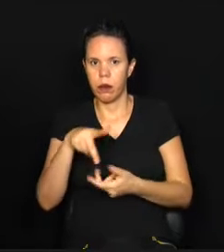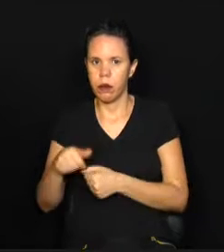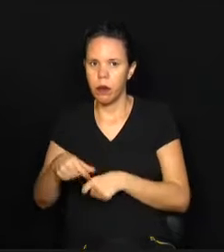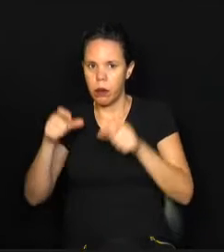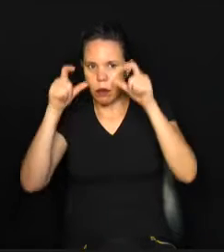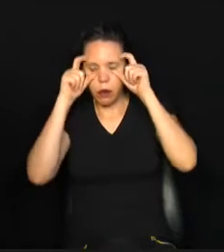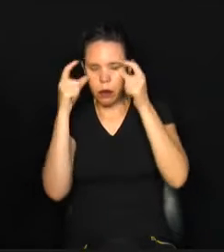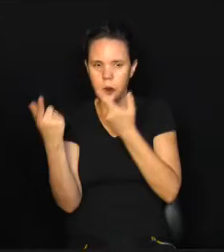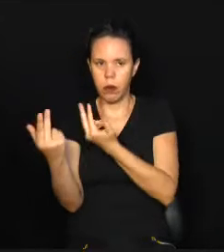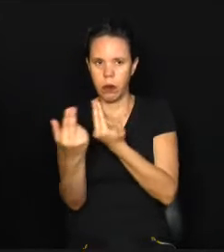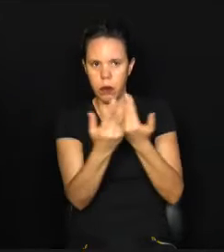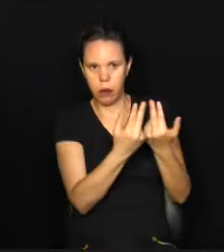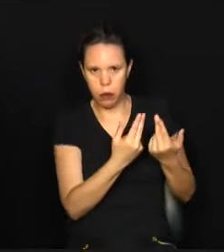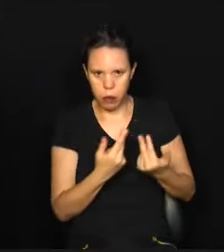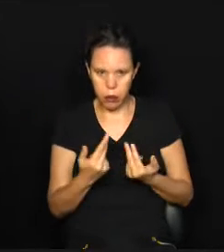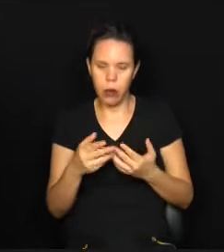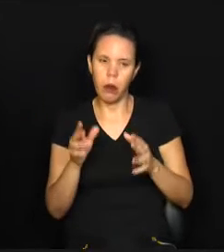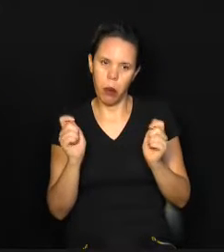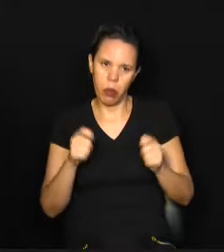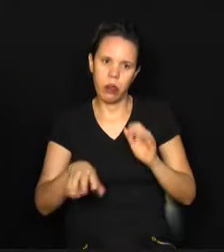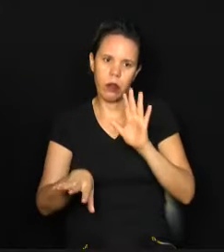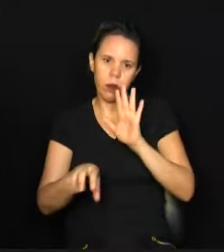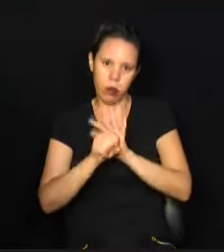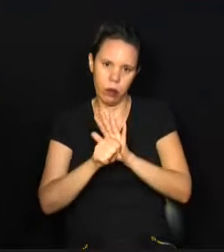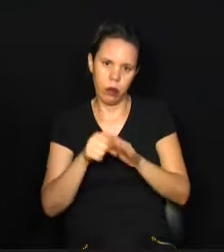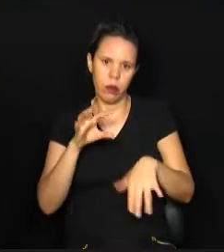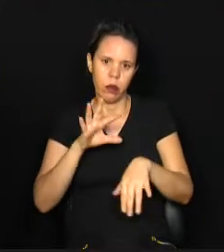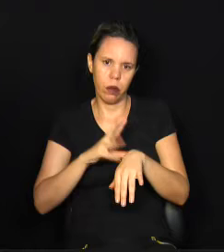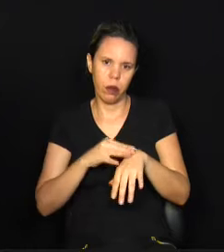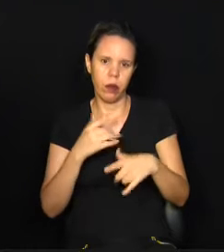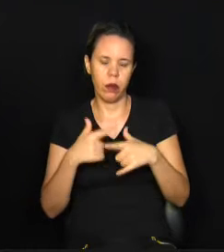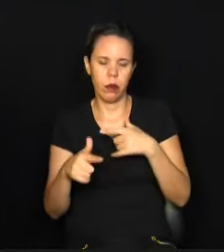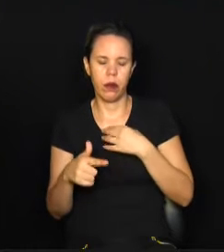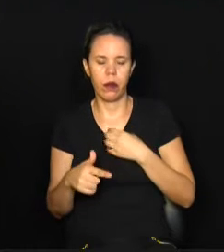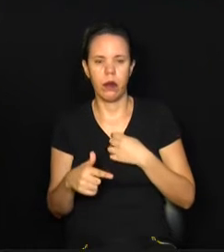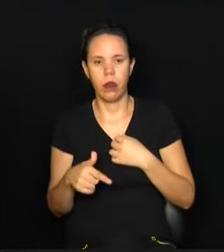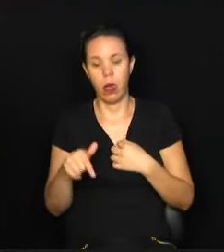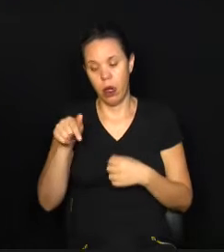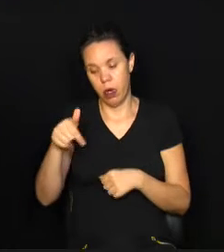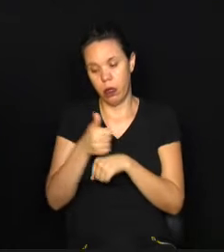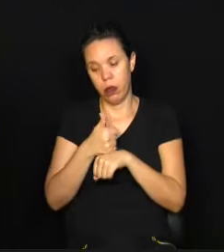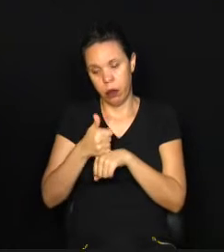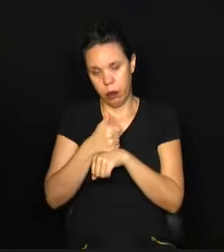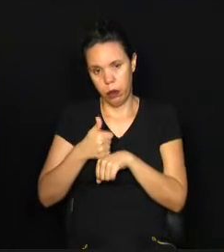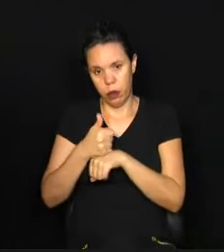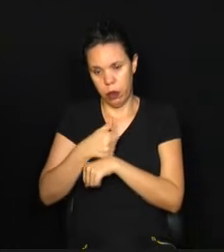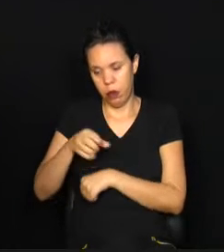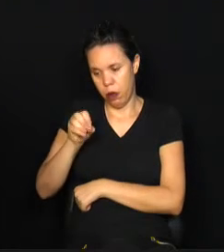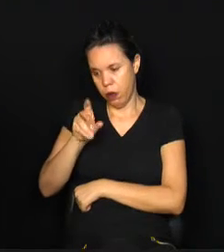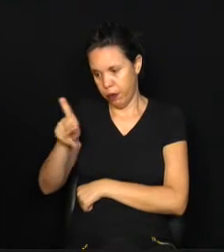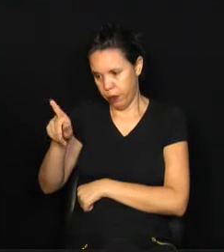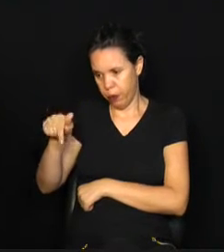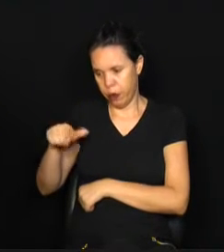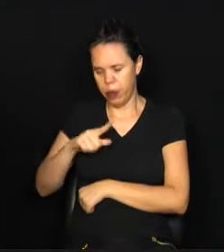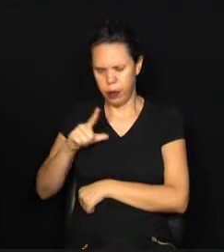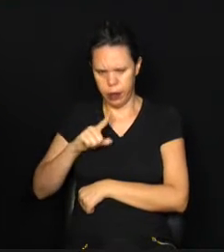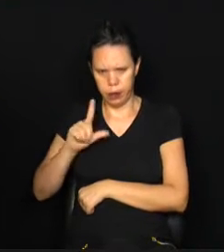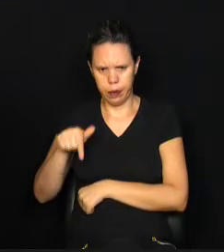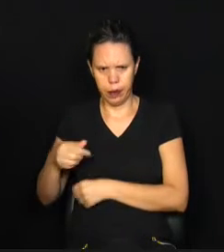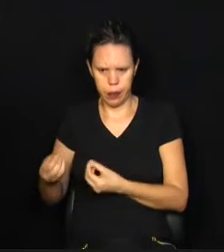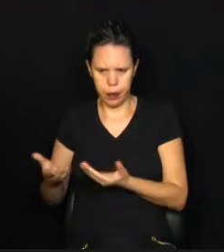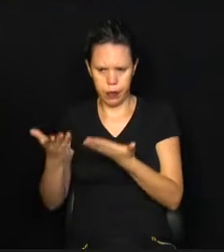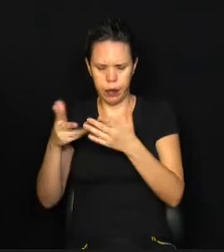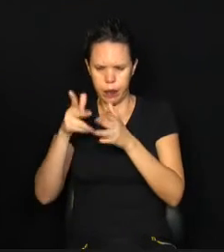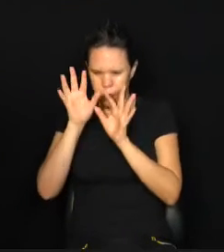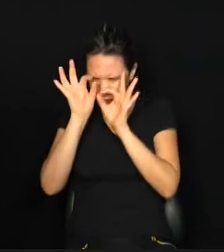é vetor de muitas enfermidades, né? E a optometria, ela está como fornecedor de